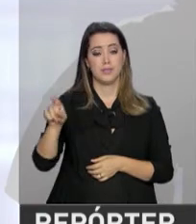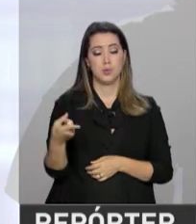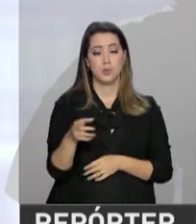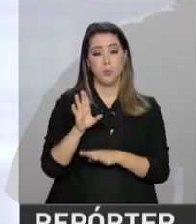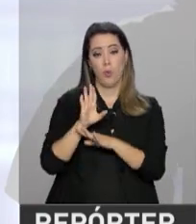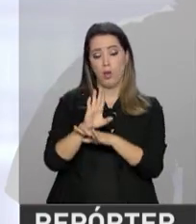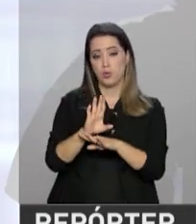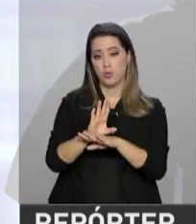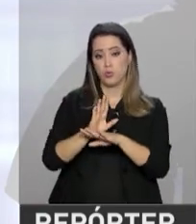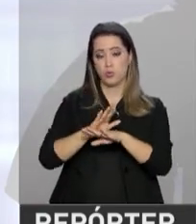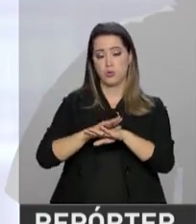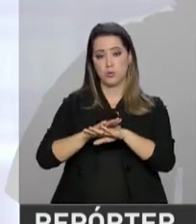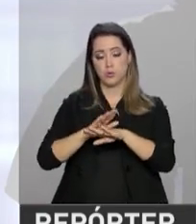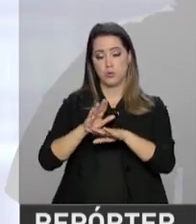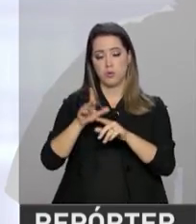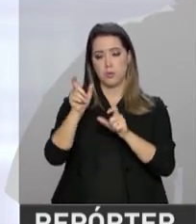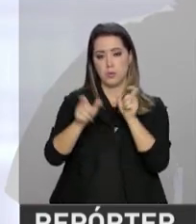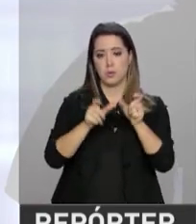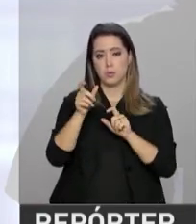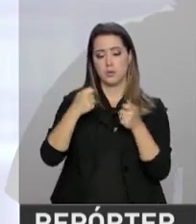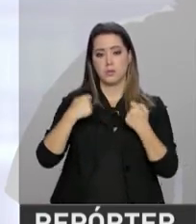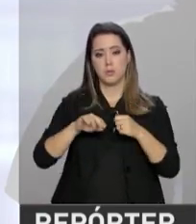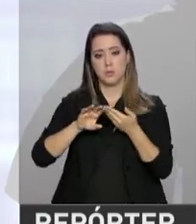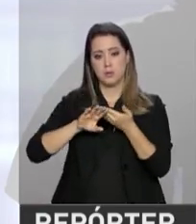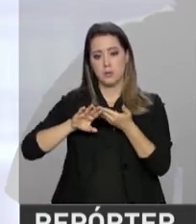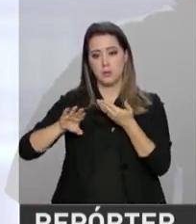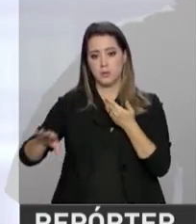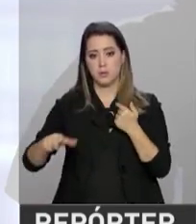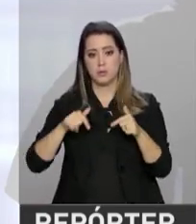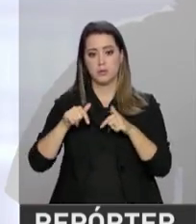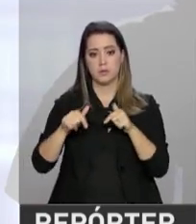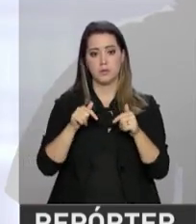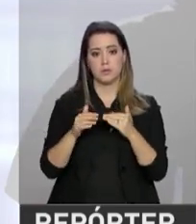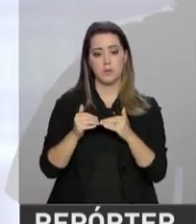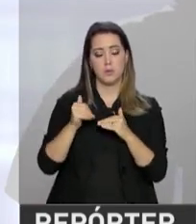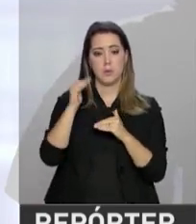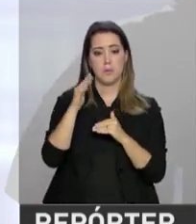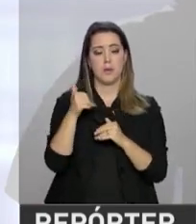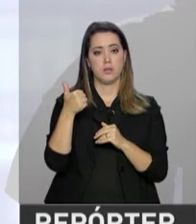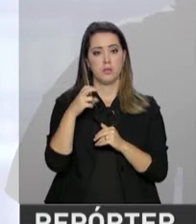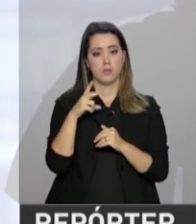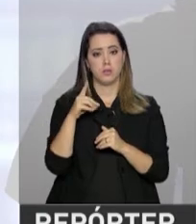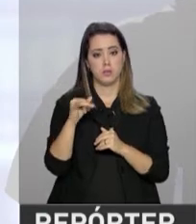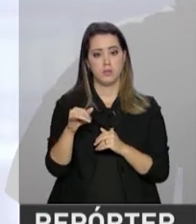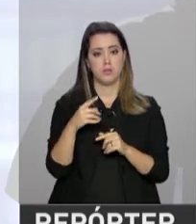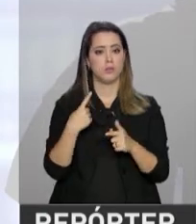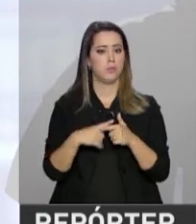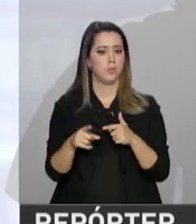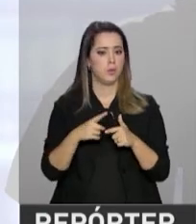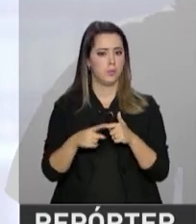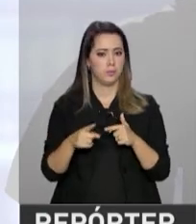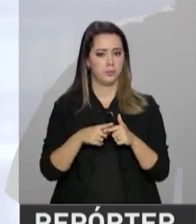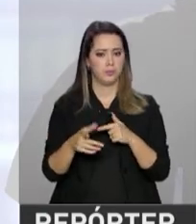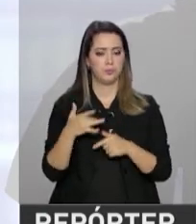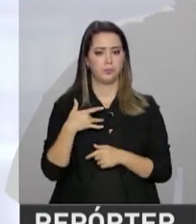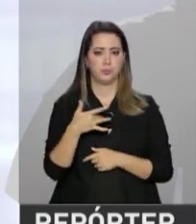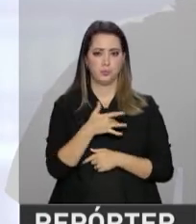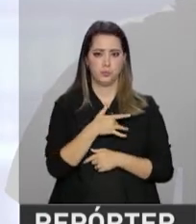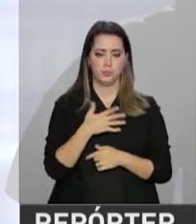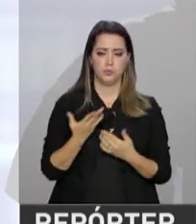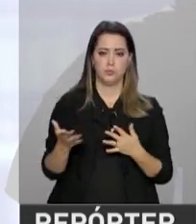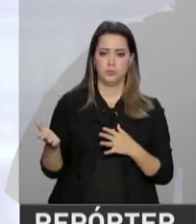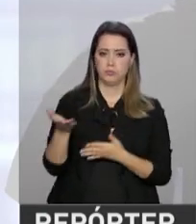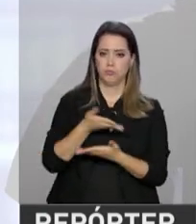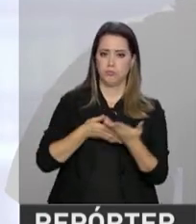benefícios a trabalhadores que precisaram se afastar de suas atividades por mais de 15 dias por algum problema de saúde relacionado